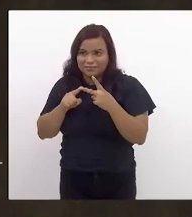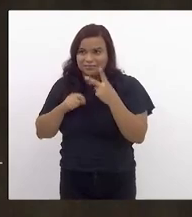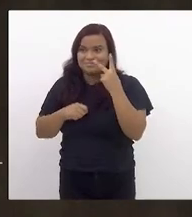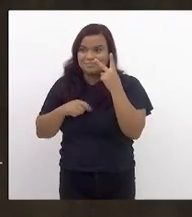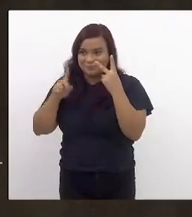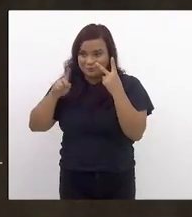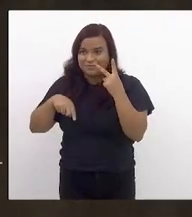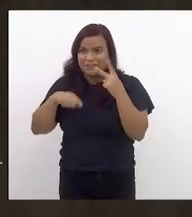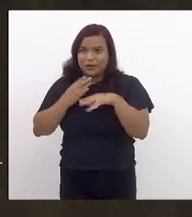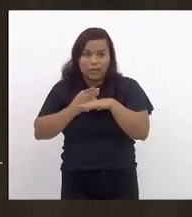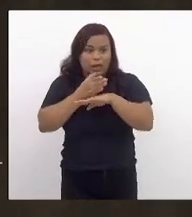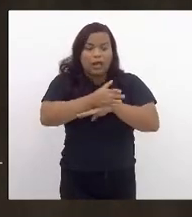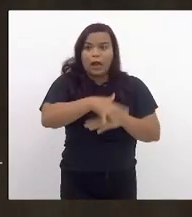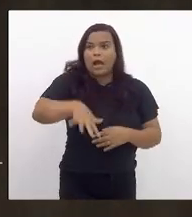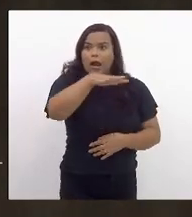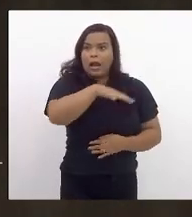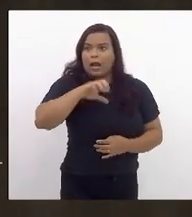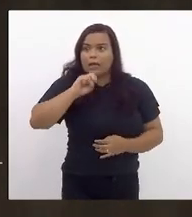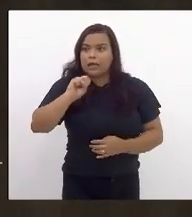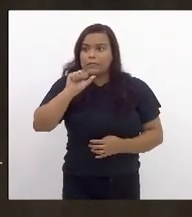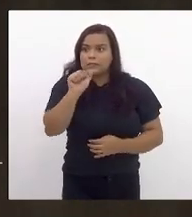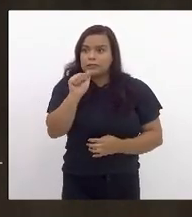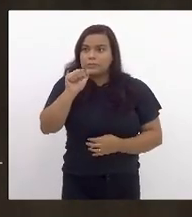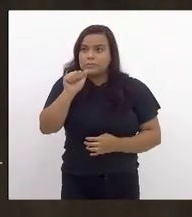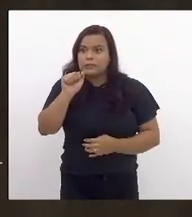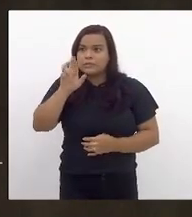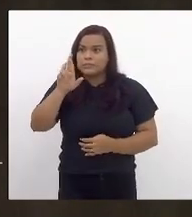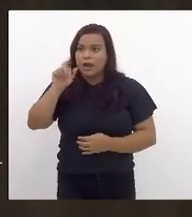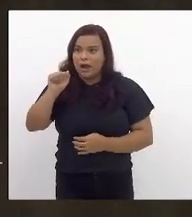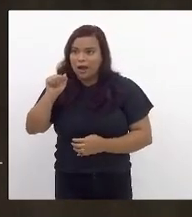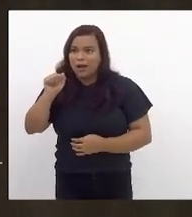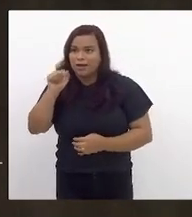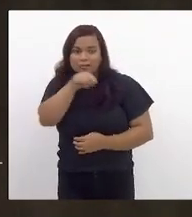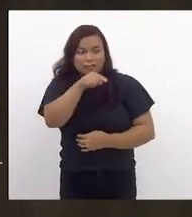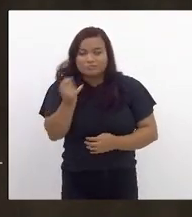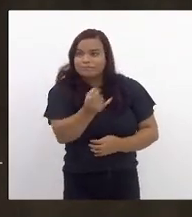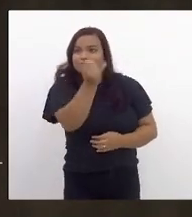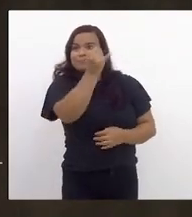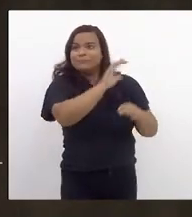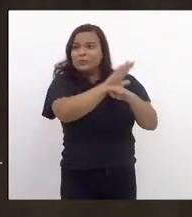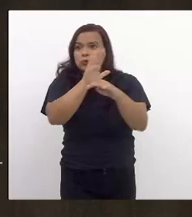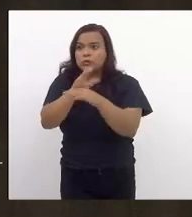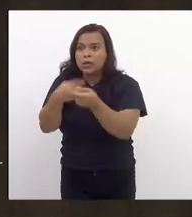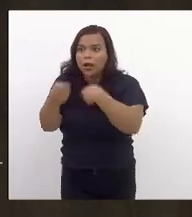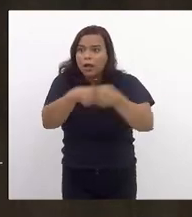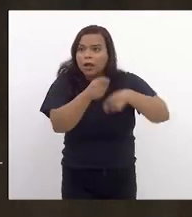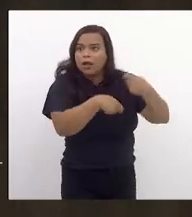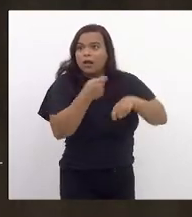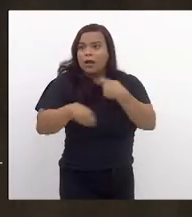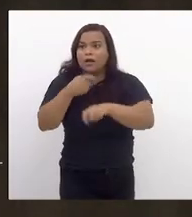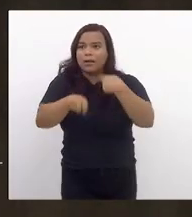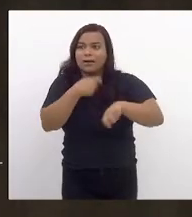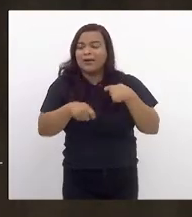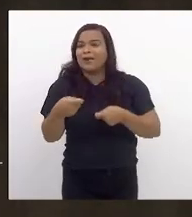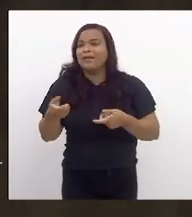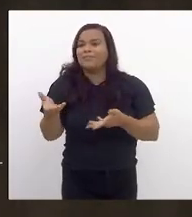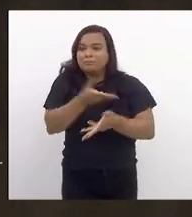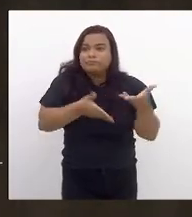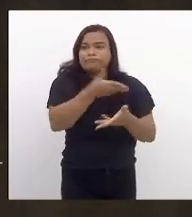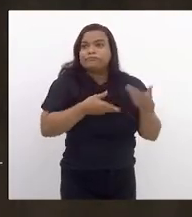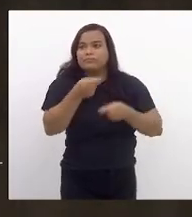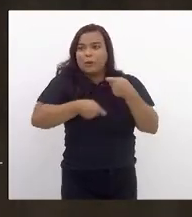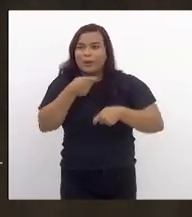àquela região do Saara, uma região fundamental para o reequilíbrio do Rio de Janeiro, para a nossa economia, para o nosso comércio,